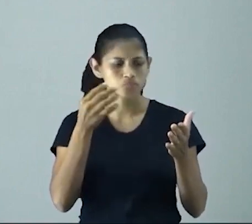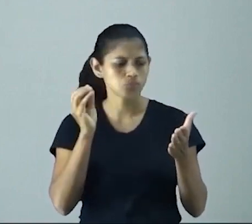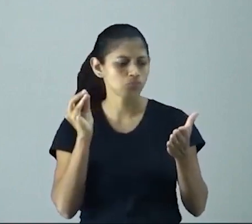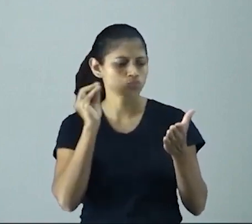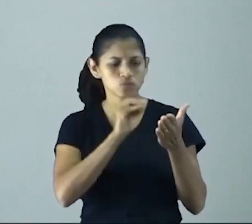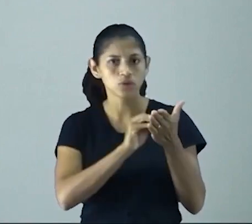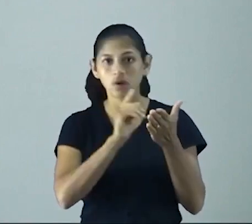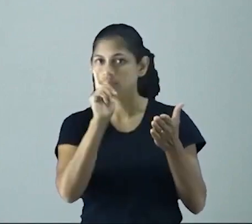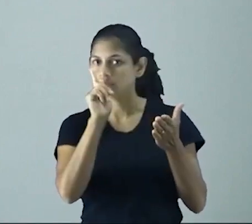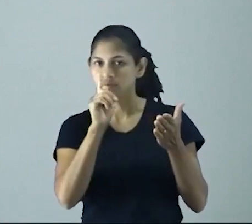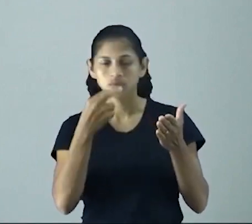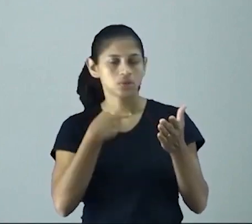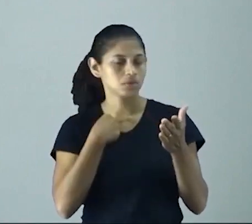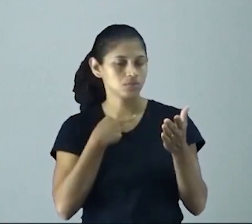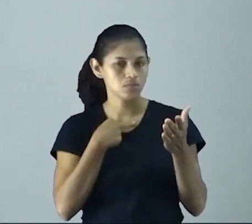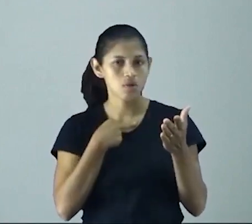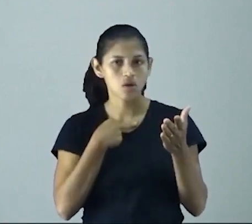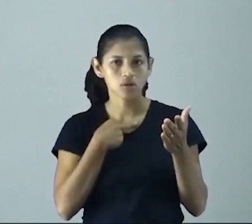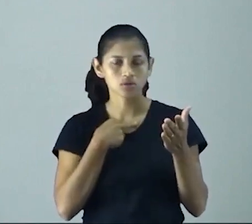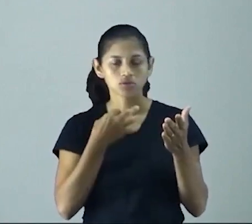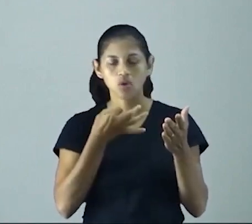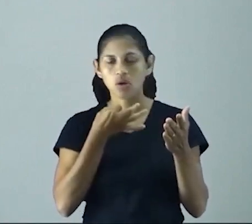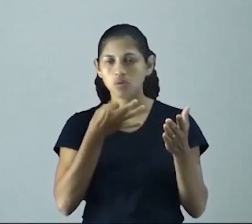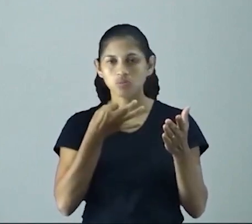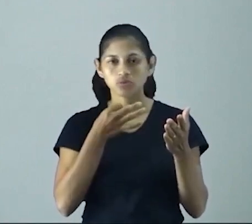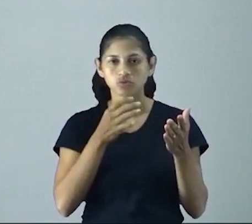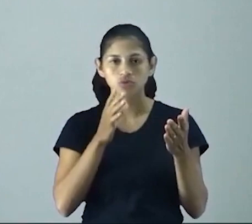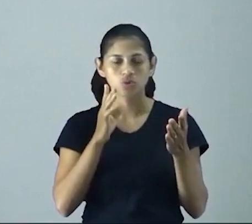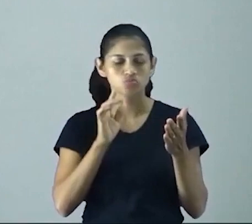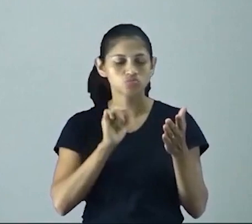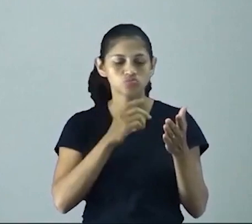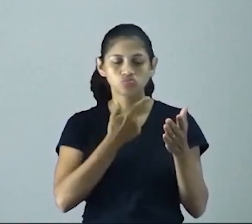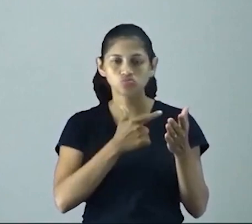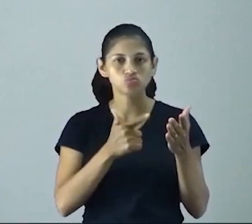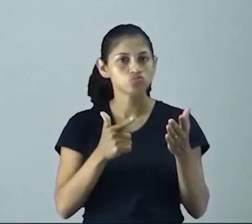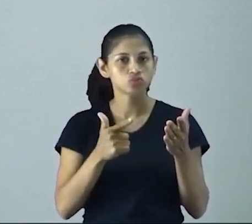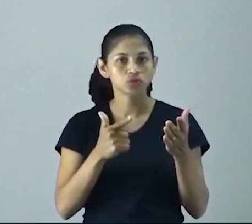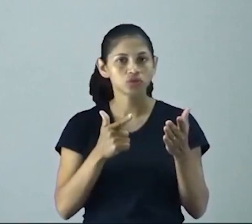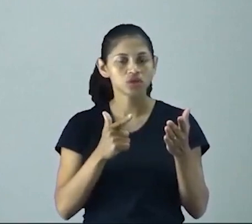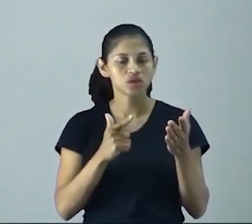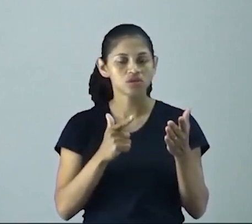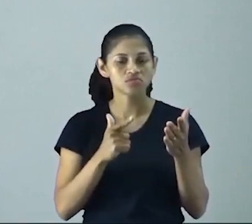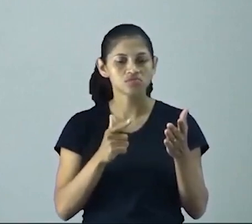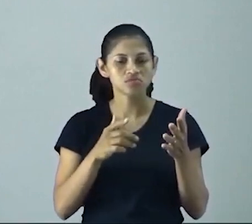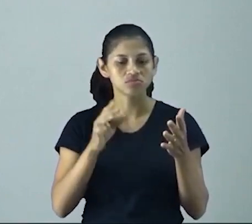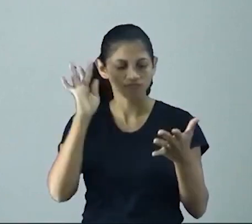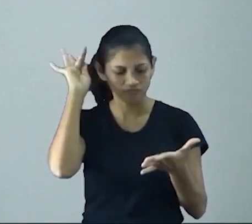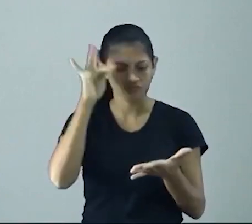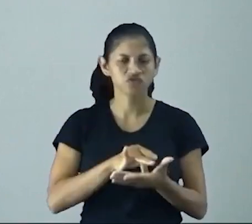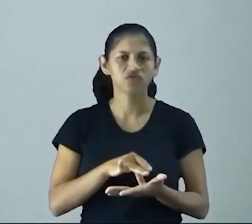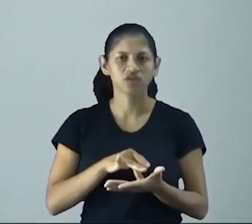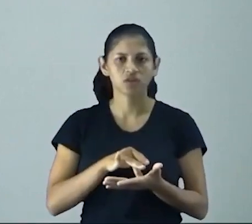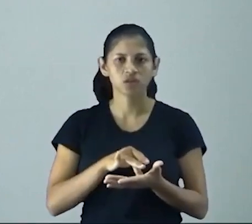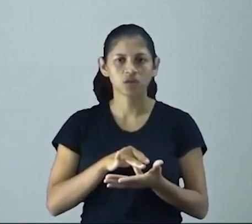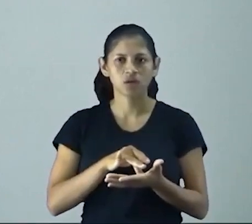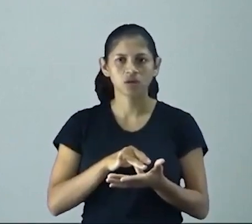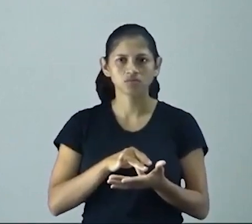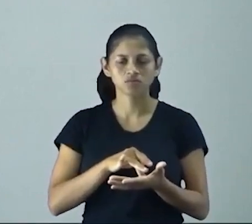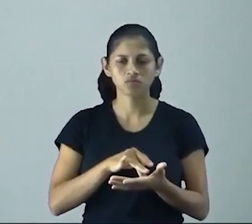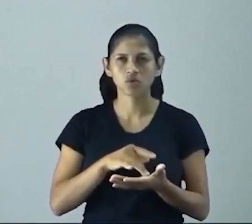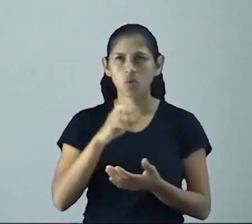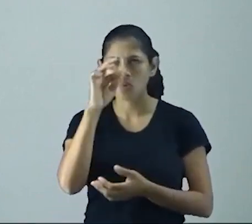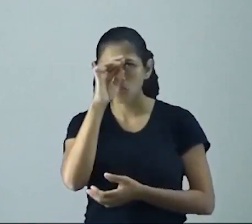Se você observar uma tipologia descritiva que está descrevendo algo, uma obra, uma imagem, sem